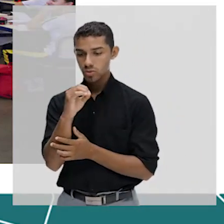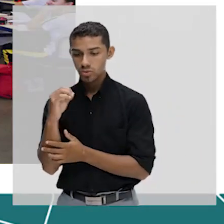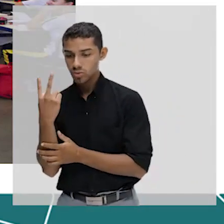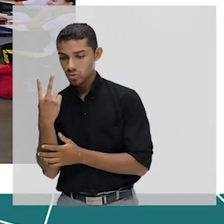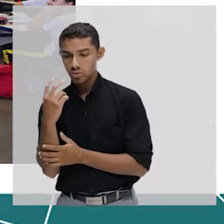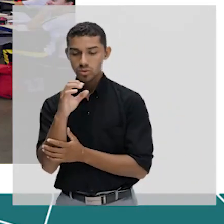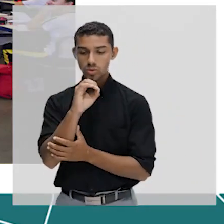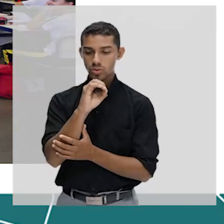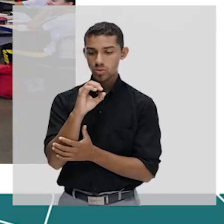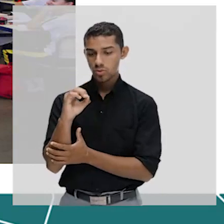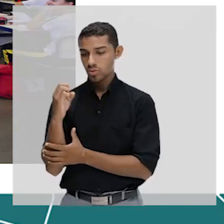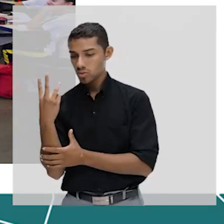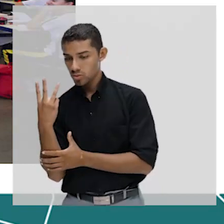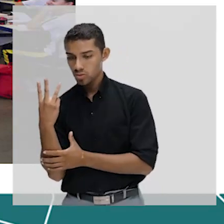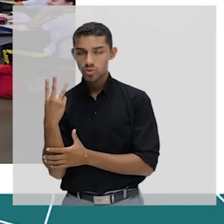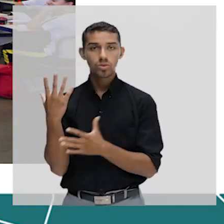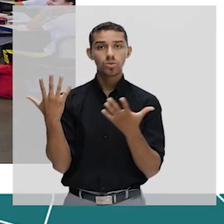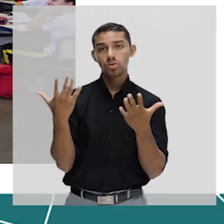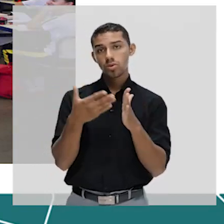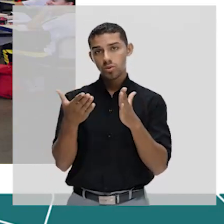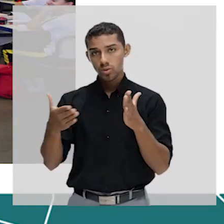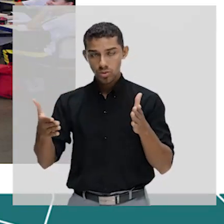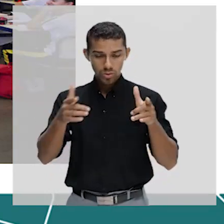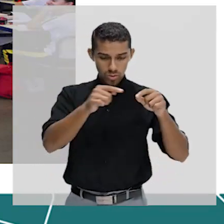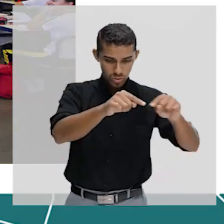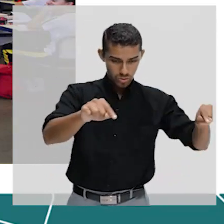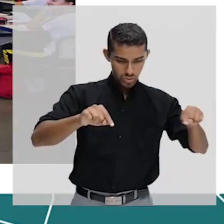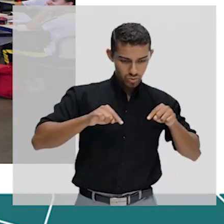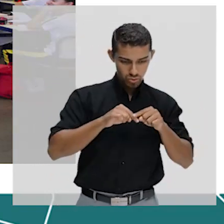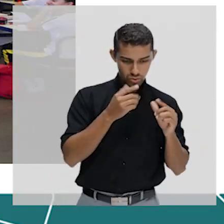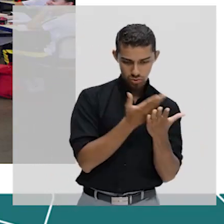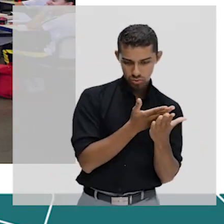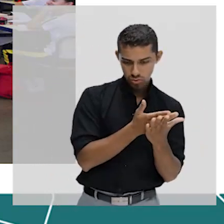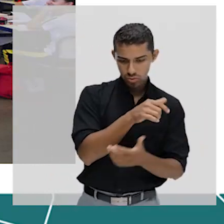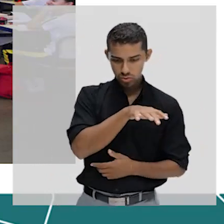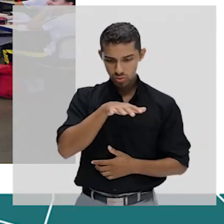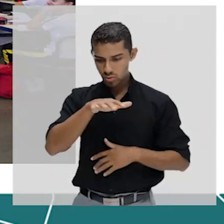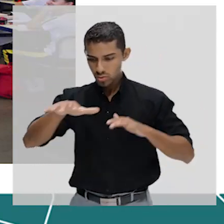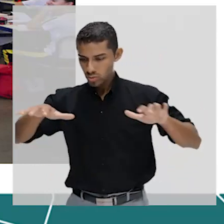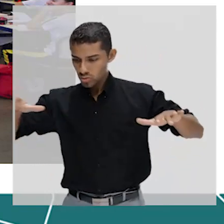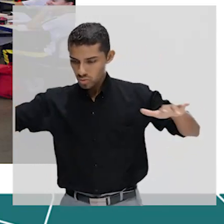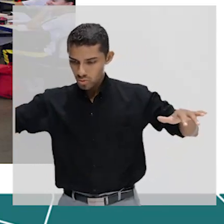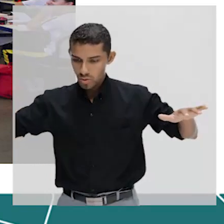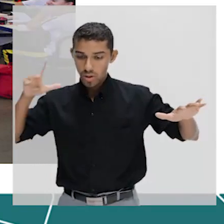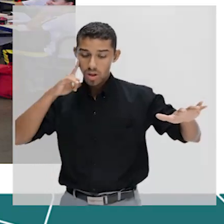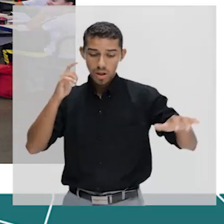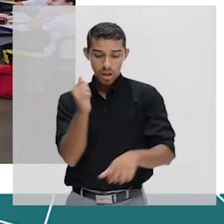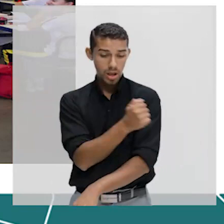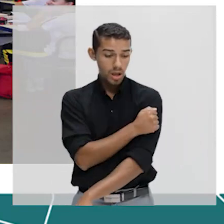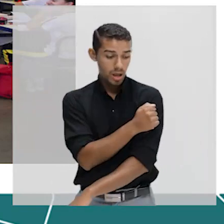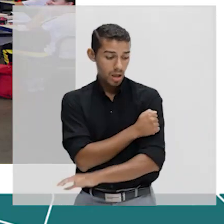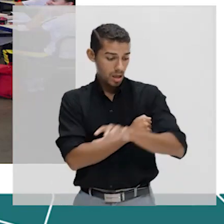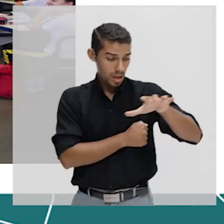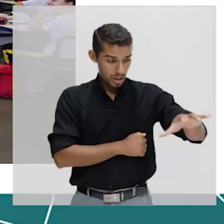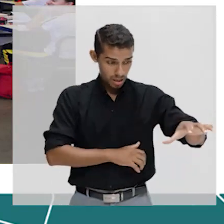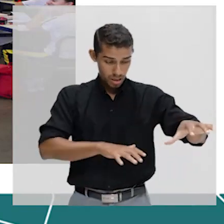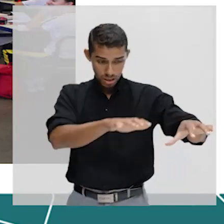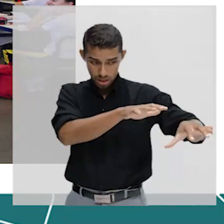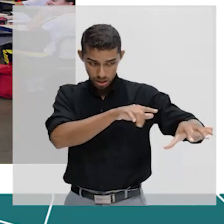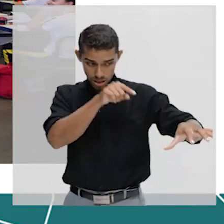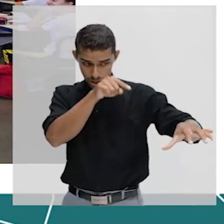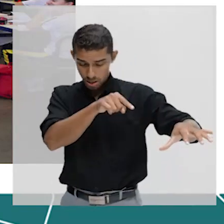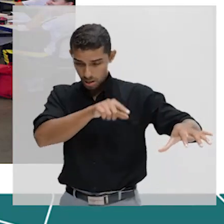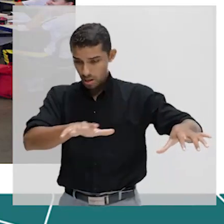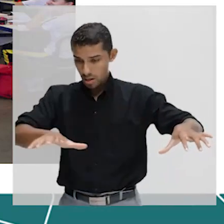turma ela vai ter sua sala específica. Tu percebe uma coisa, a partir do momento que tu determina quem são os estudantes da 200, e aquela sala,